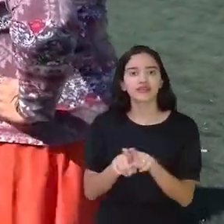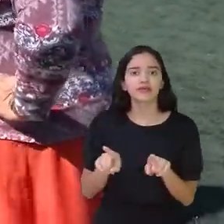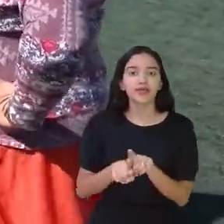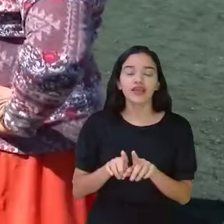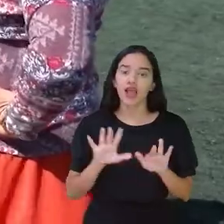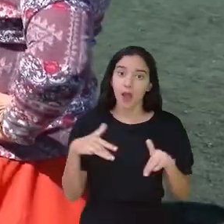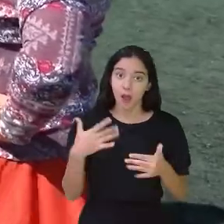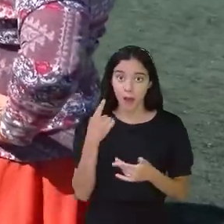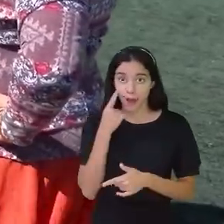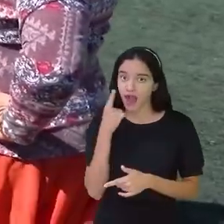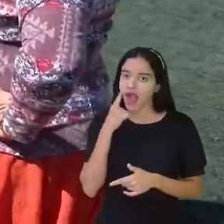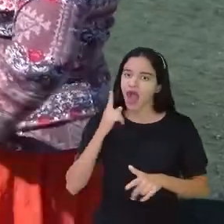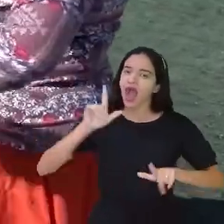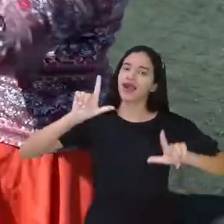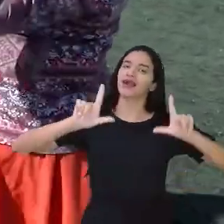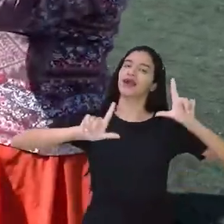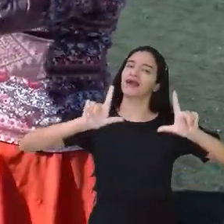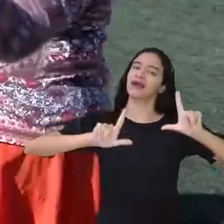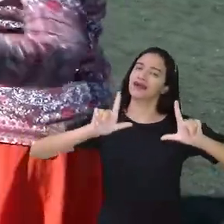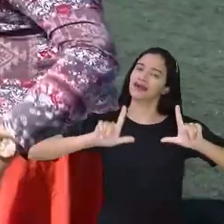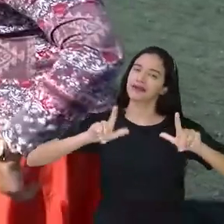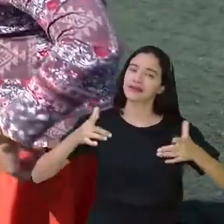câmera Pamela